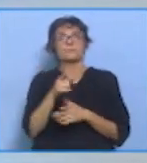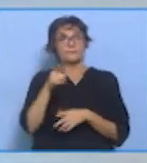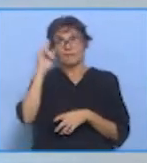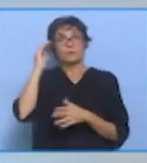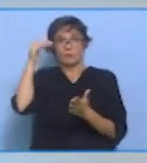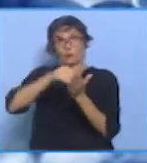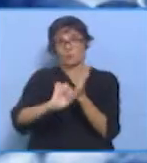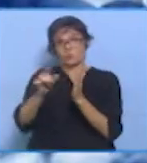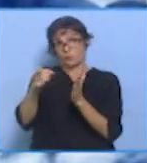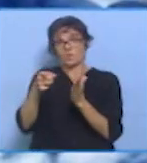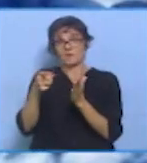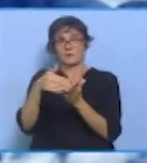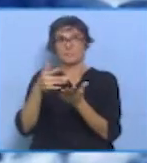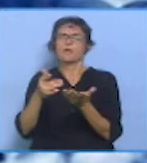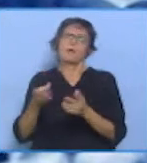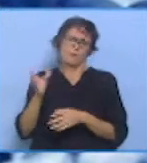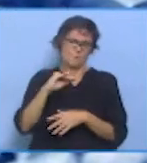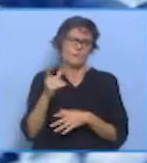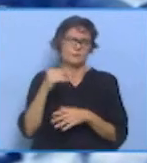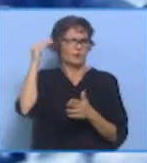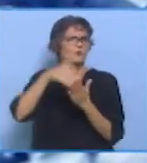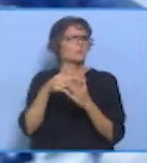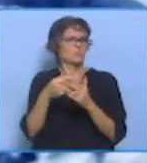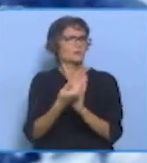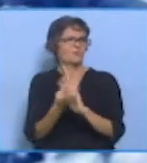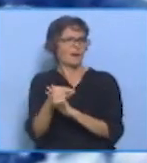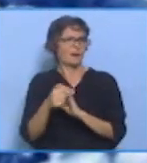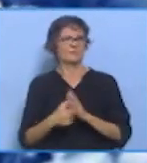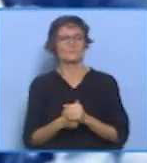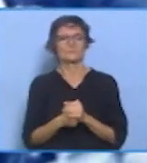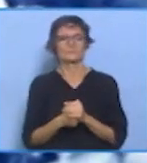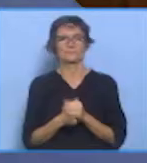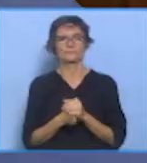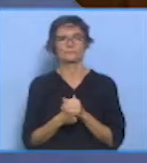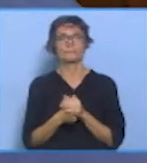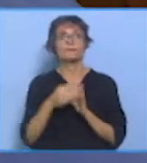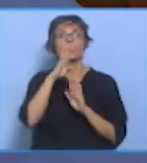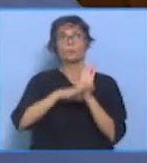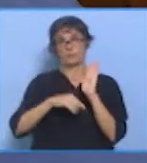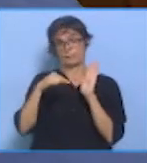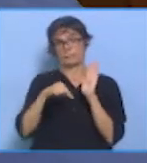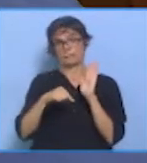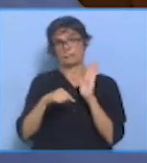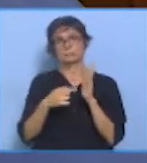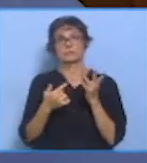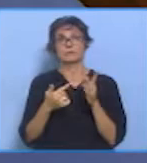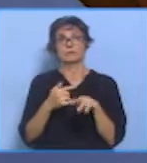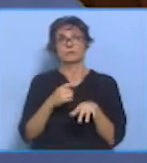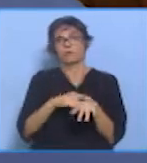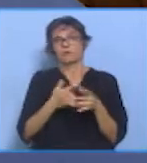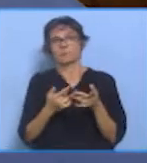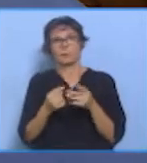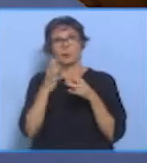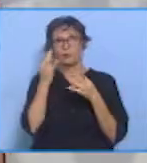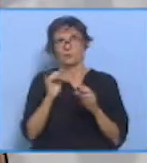mais. Bastante mais. A propósito disto, estava a dizer, embora este programa esteja a tomar um tempo que não é bem o normal, sim, temos